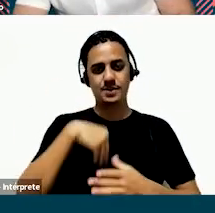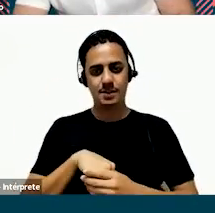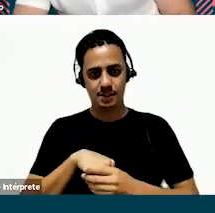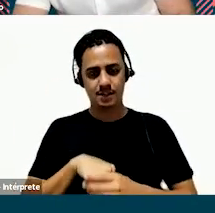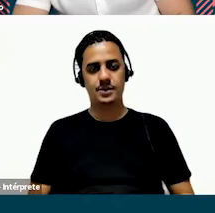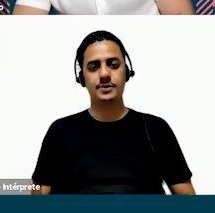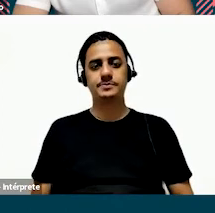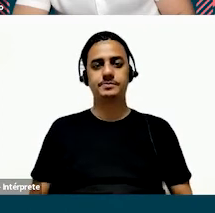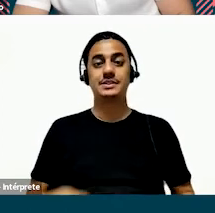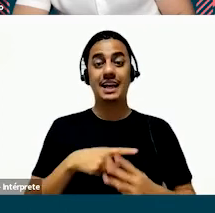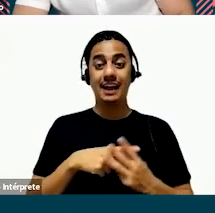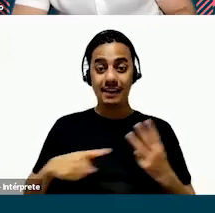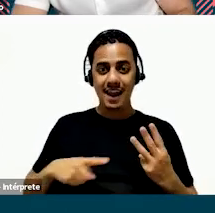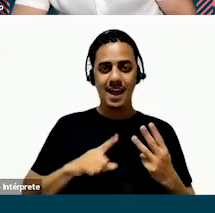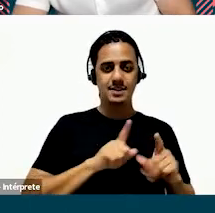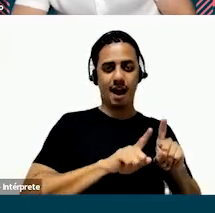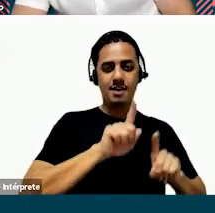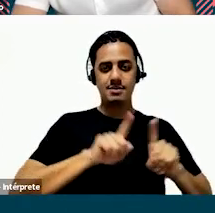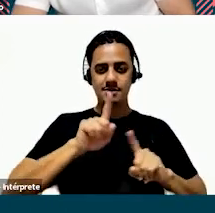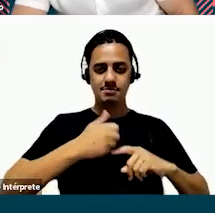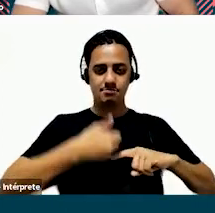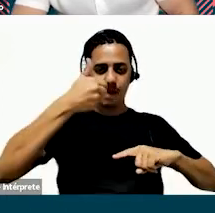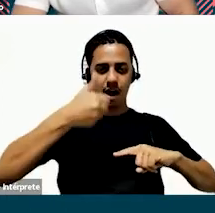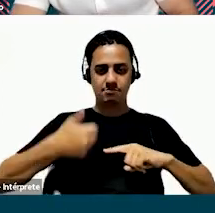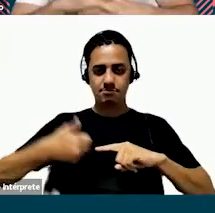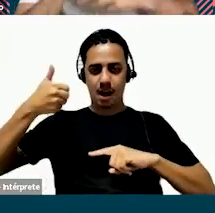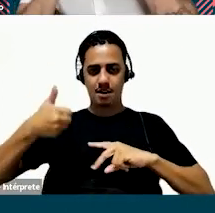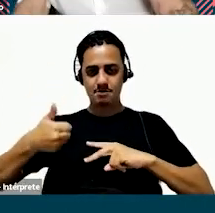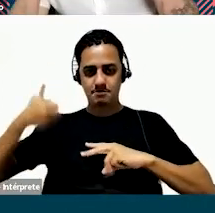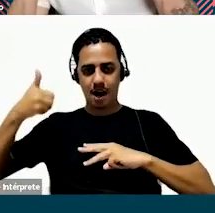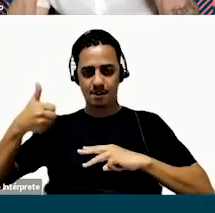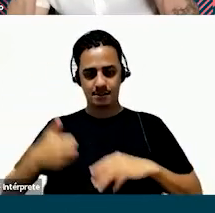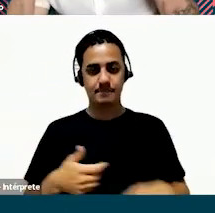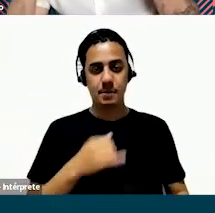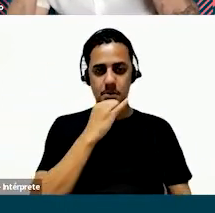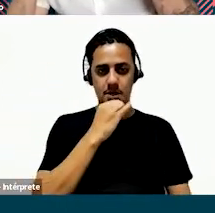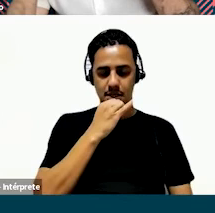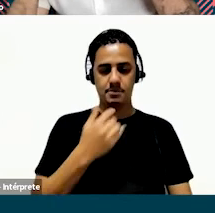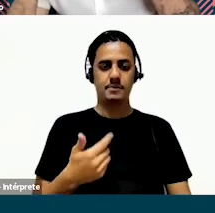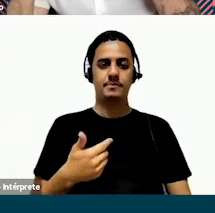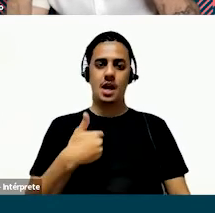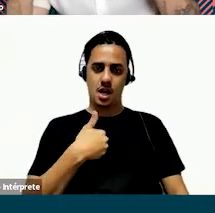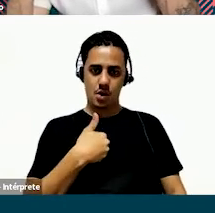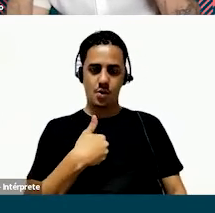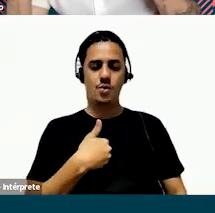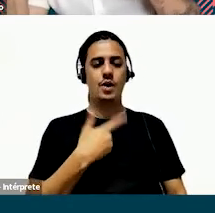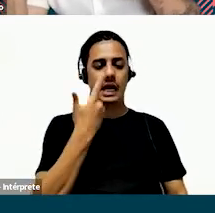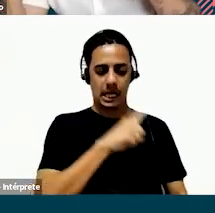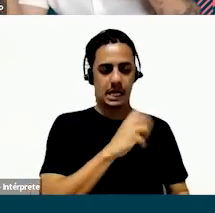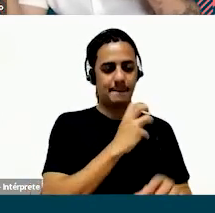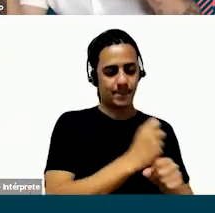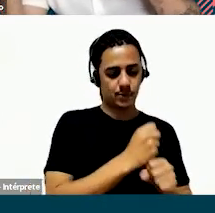do game. 3 rankings diferentes, então, como que, além de ganhar pontos, eu consigo